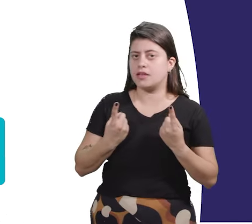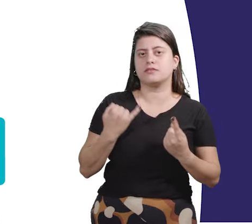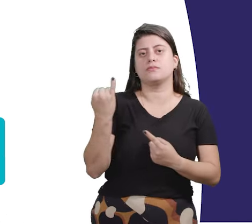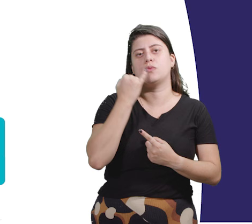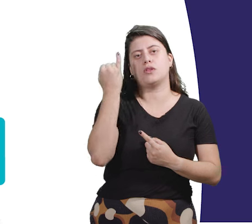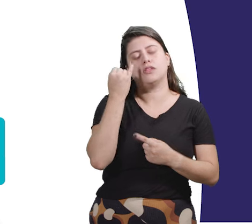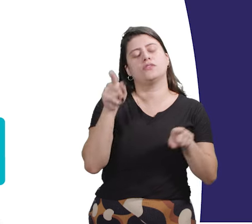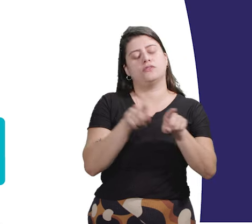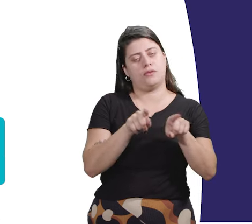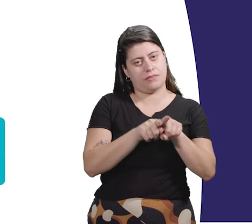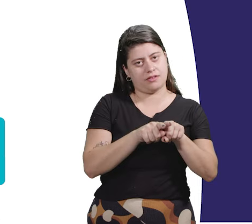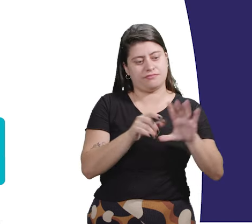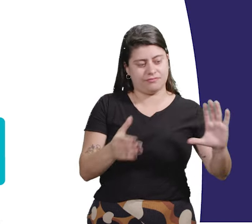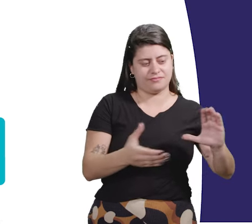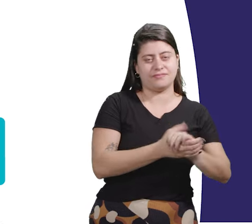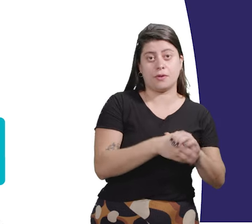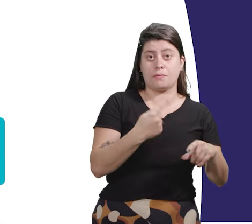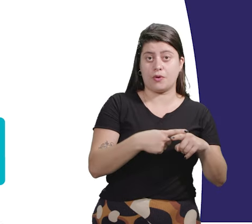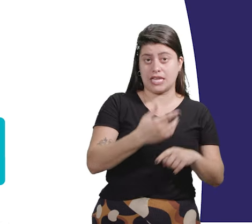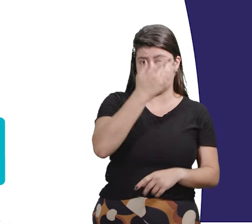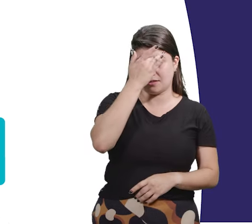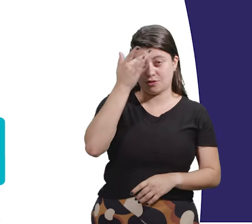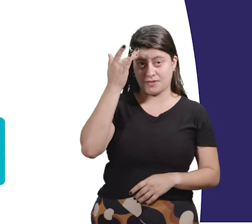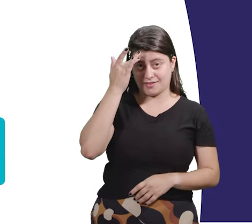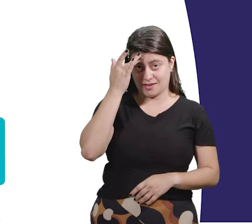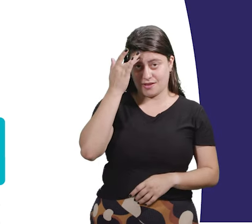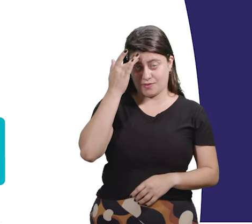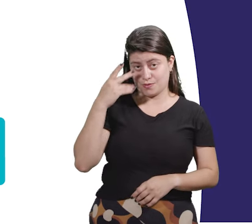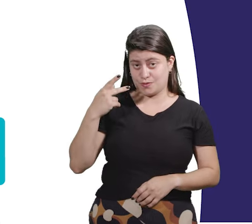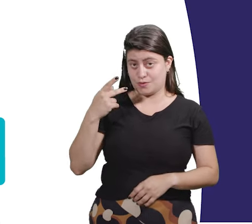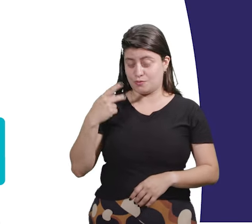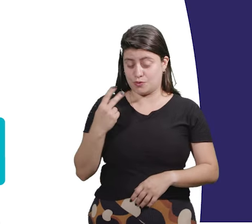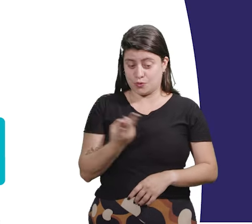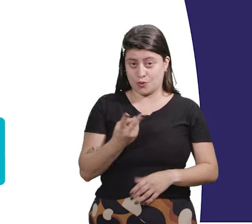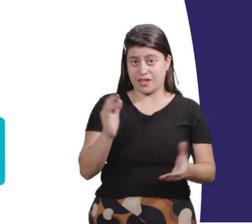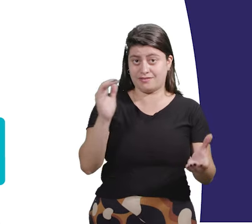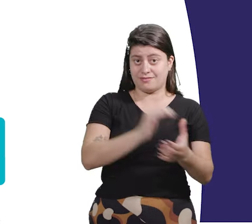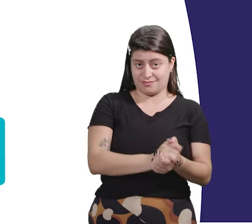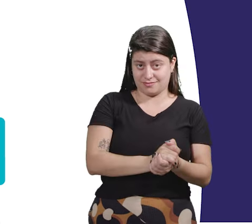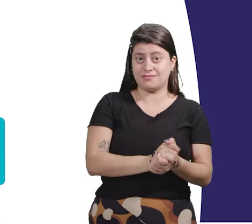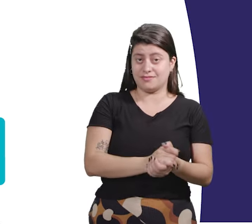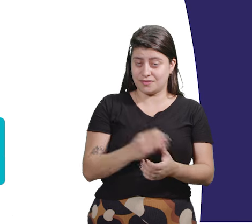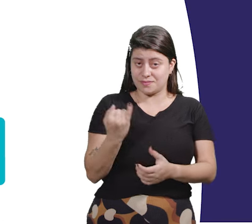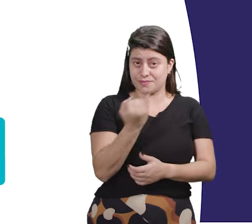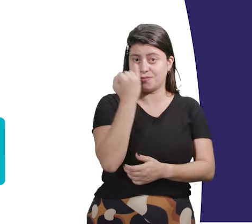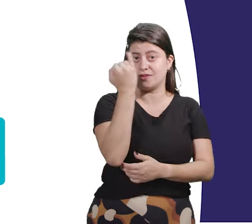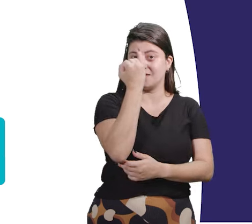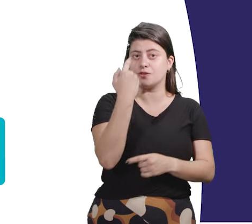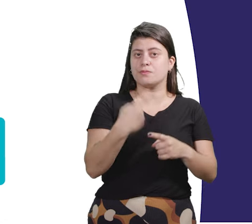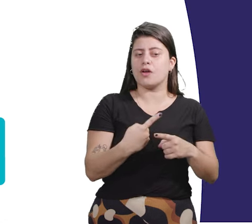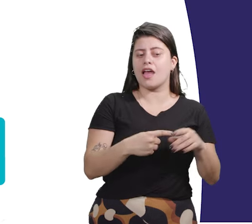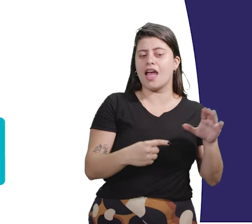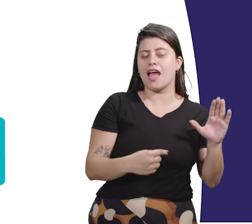isso, porque a saúde mental sua, né, do casal, é importante porque vai